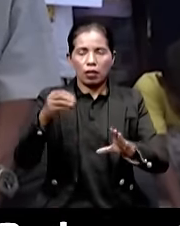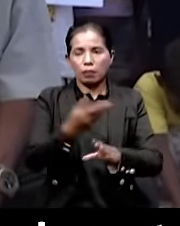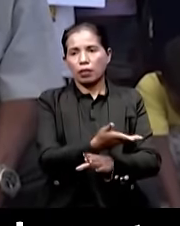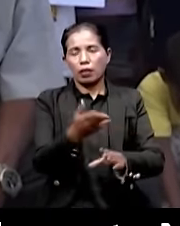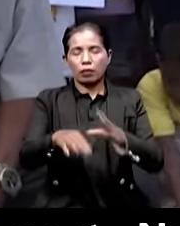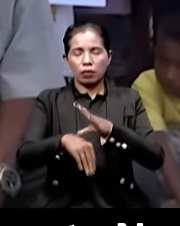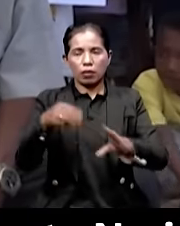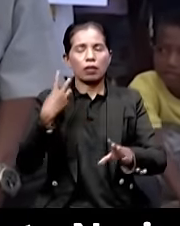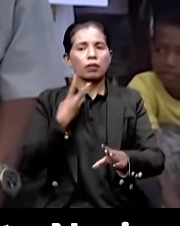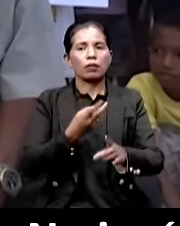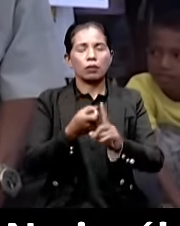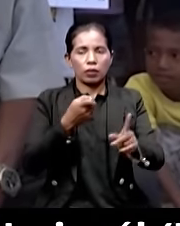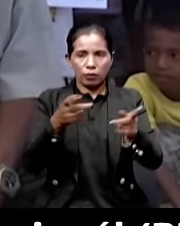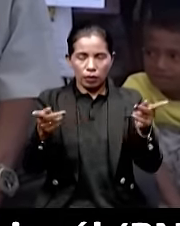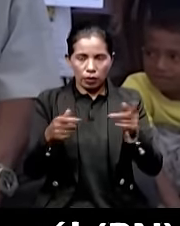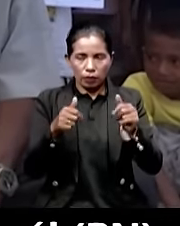amni uma.